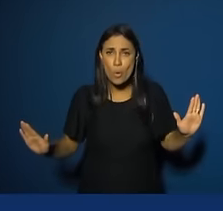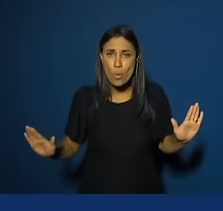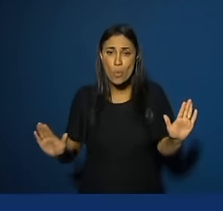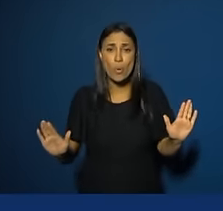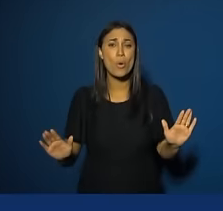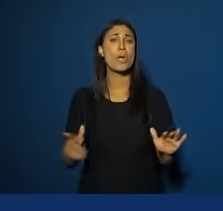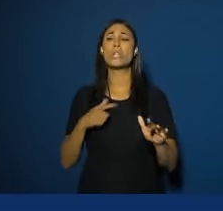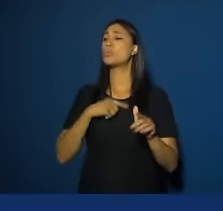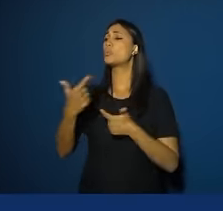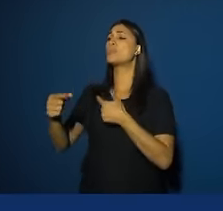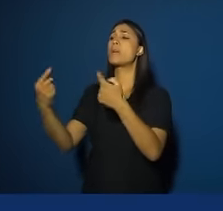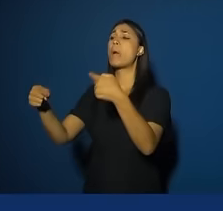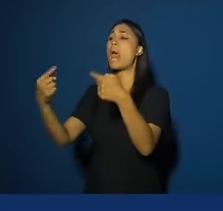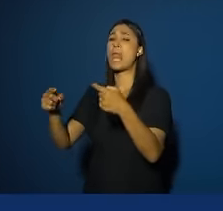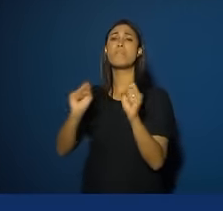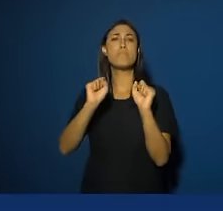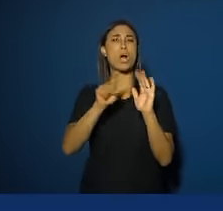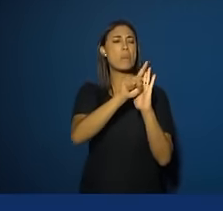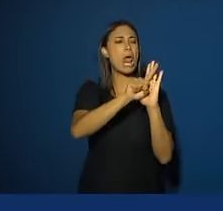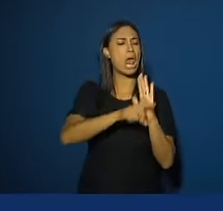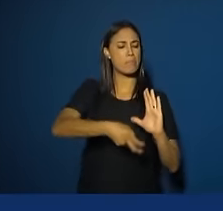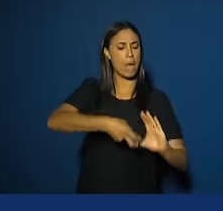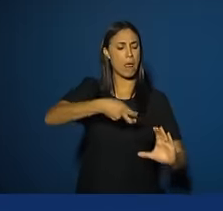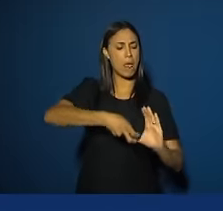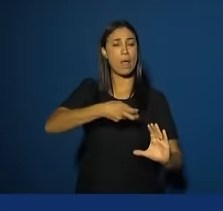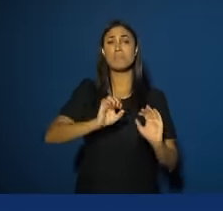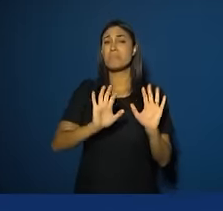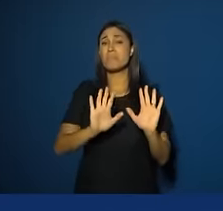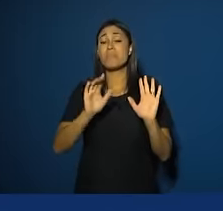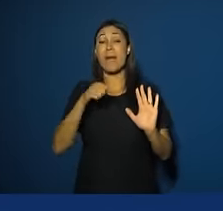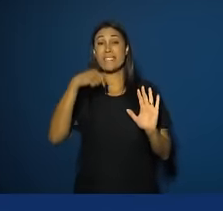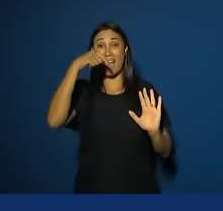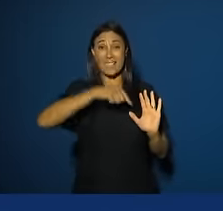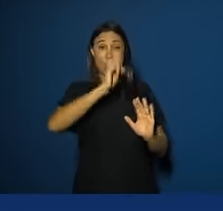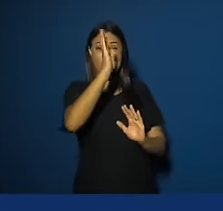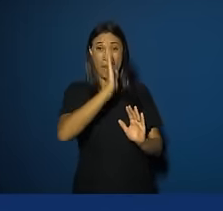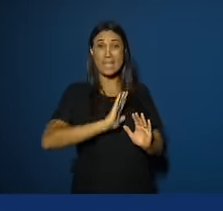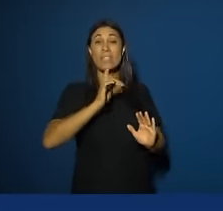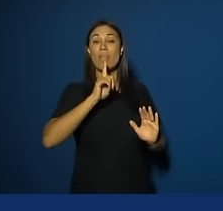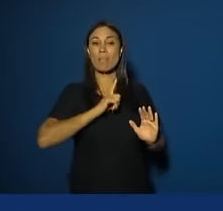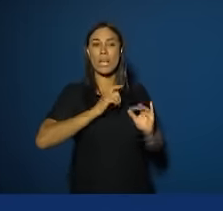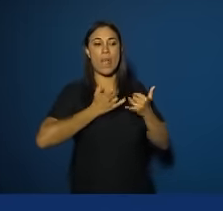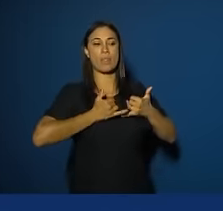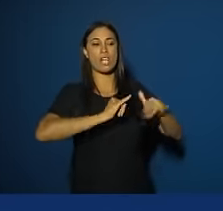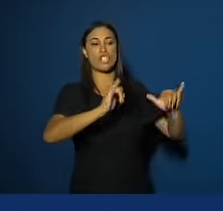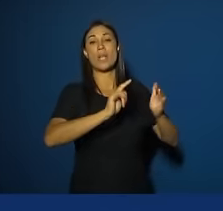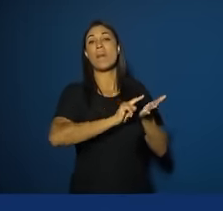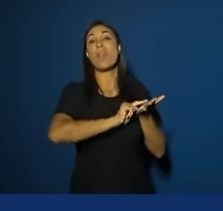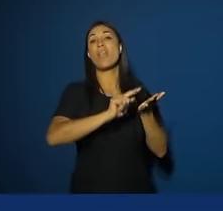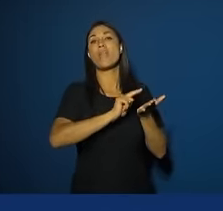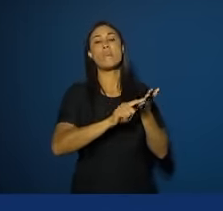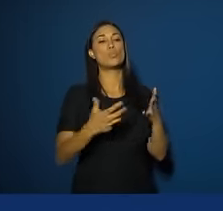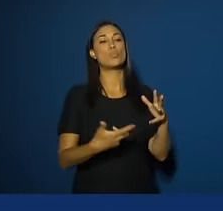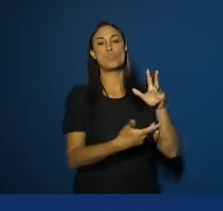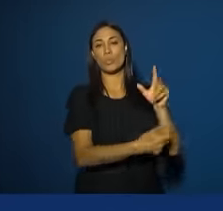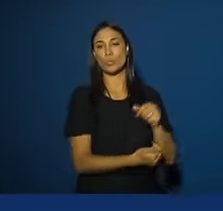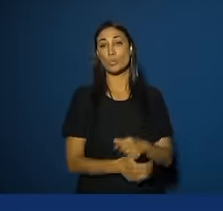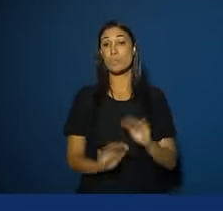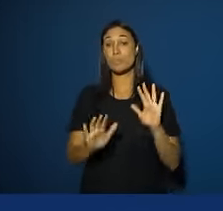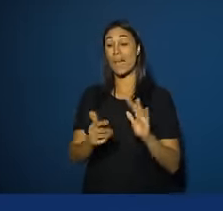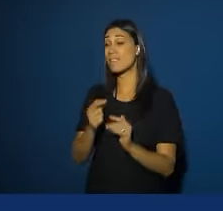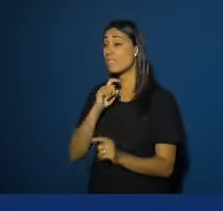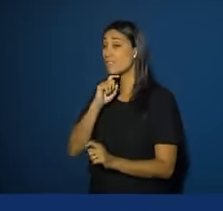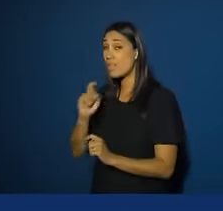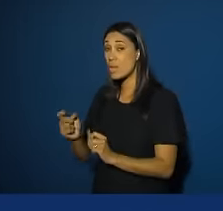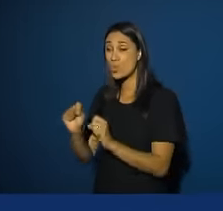pode explorar petróleo aonde for que nós somos o país com energia mais limpa do mundo agora nenhum sistema